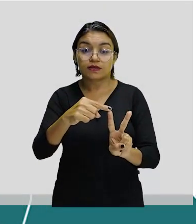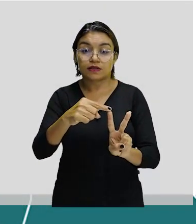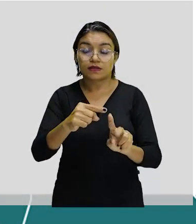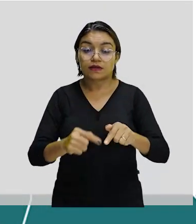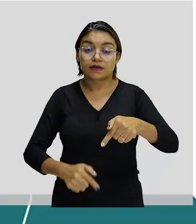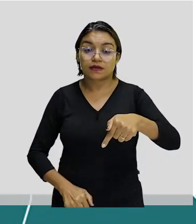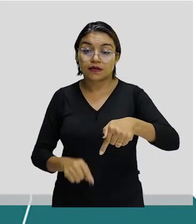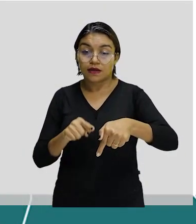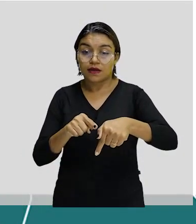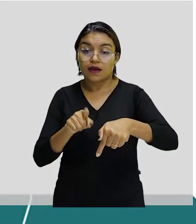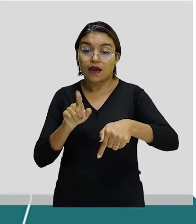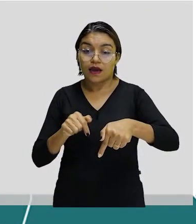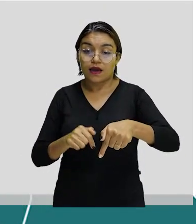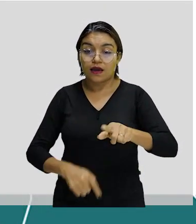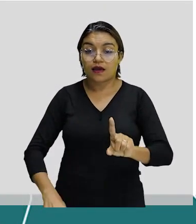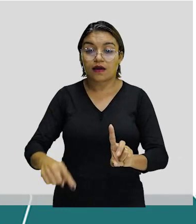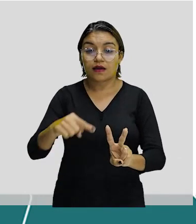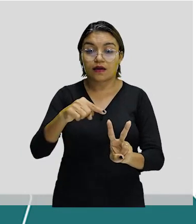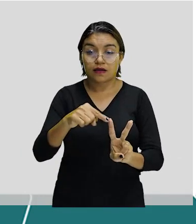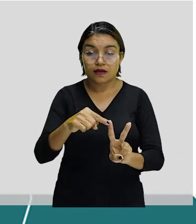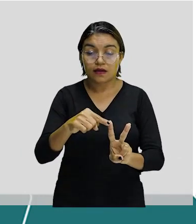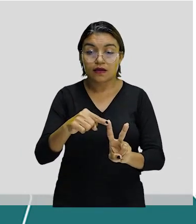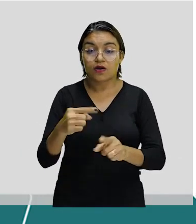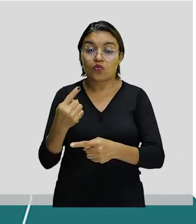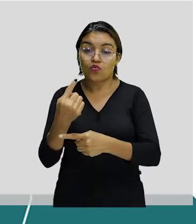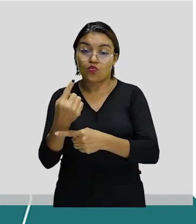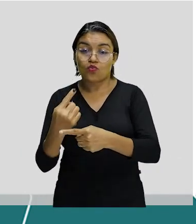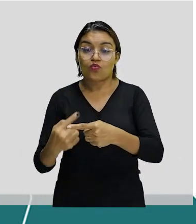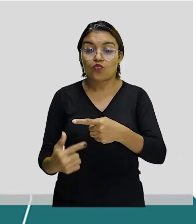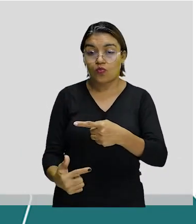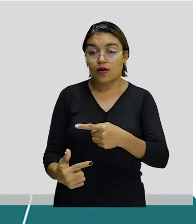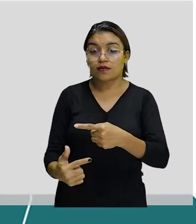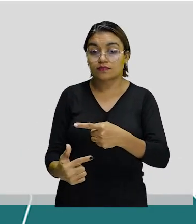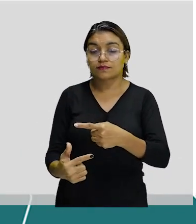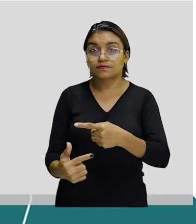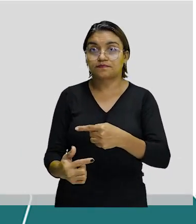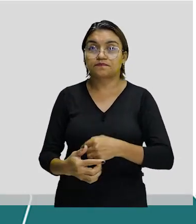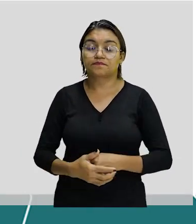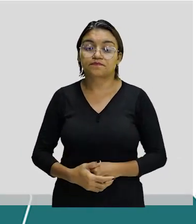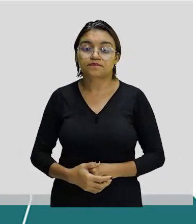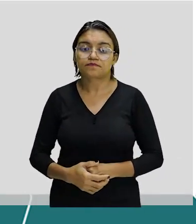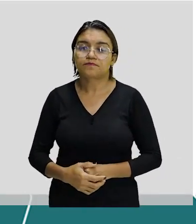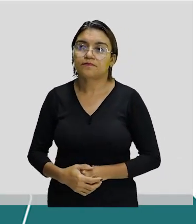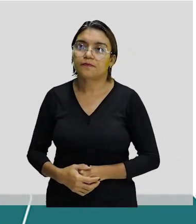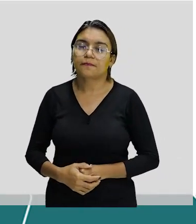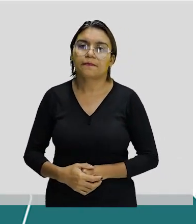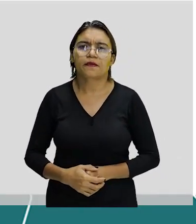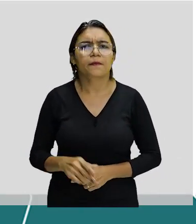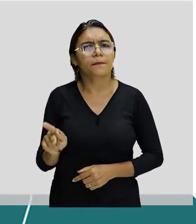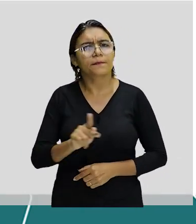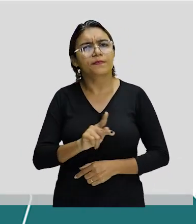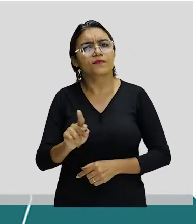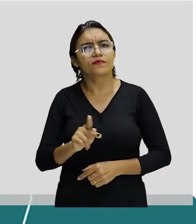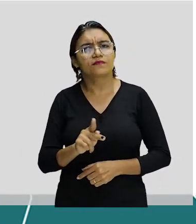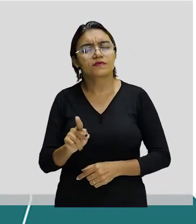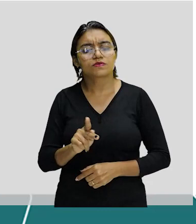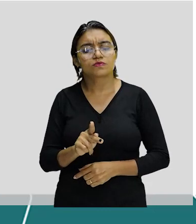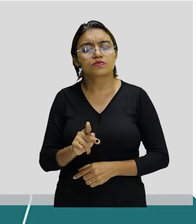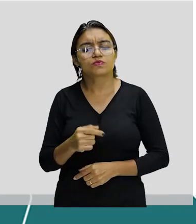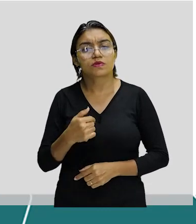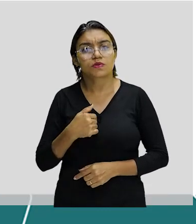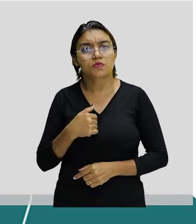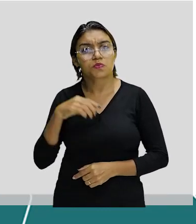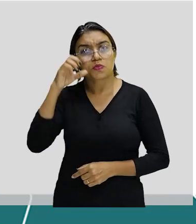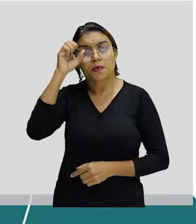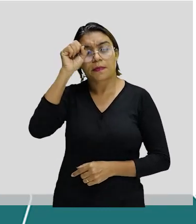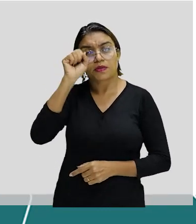vai ser a raiz quadrada de 1/4, portanto, meio. Renata, eu aprendi